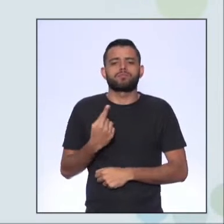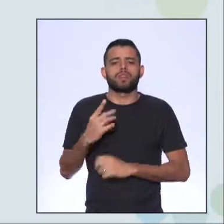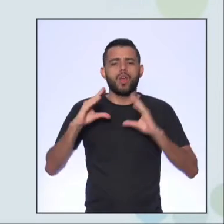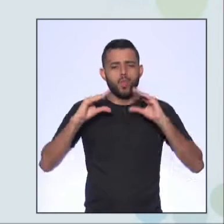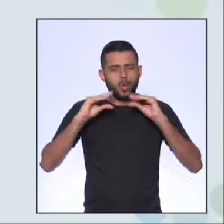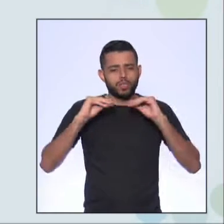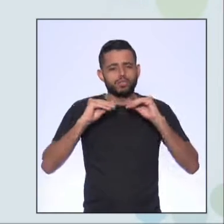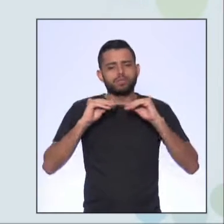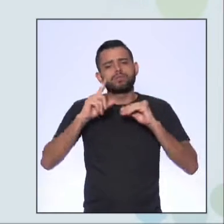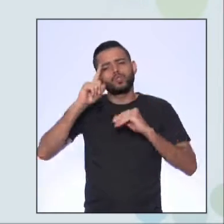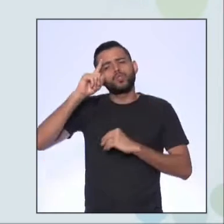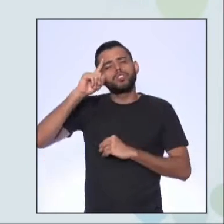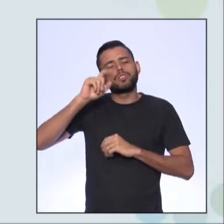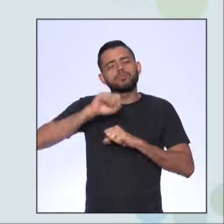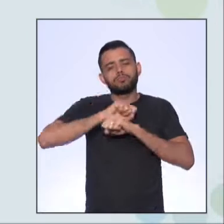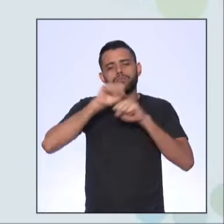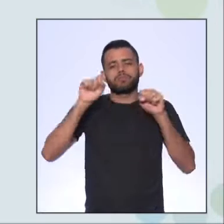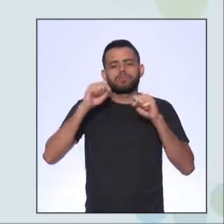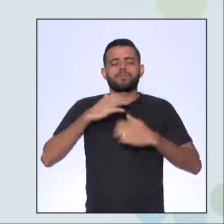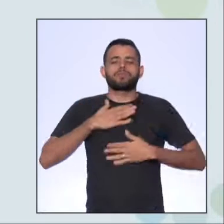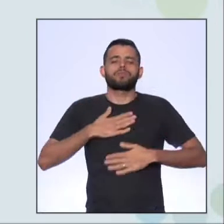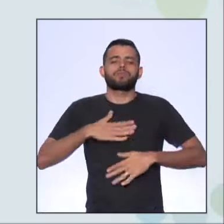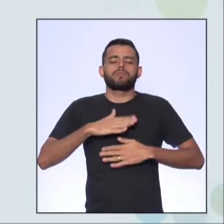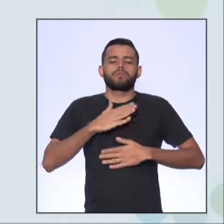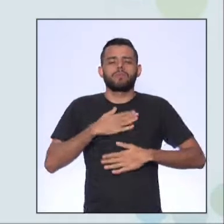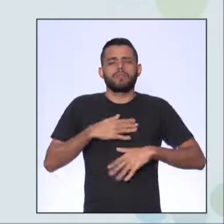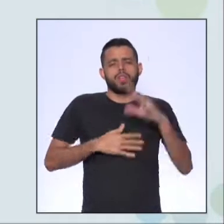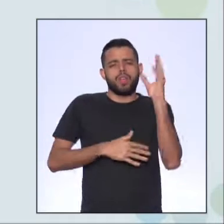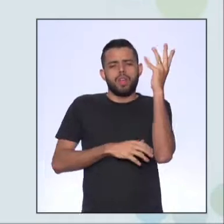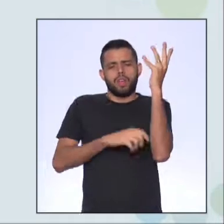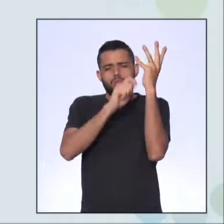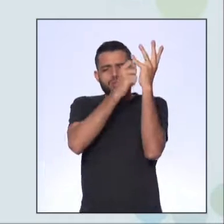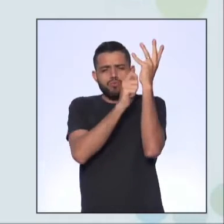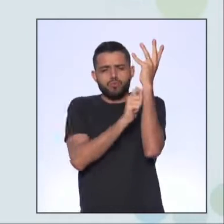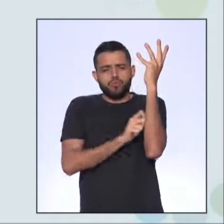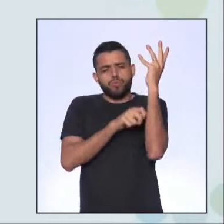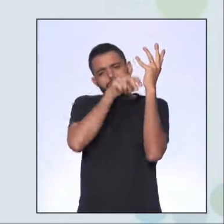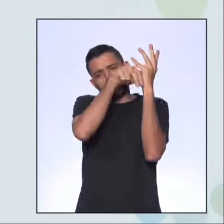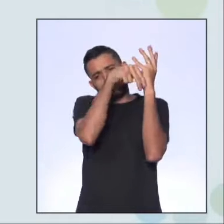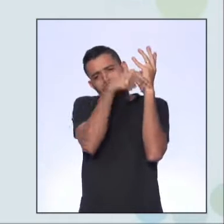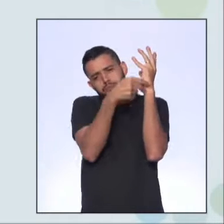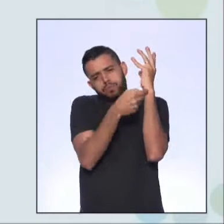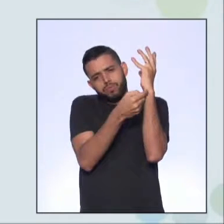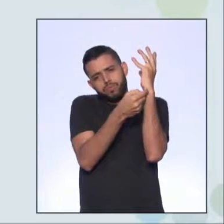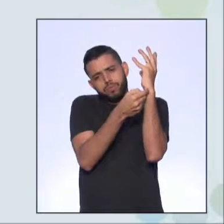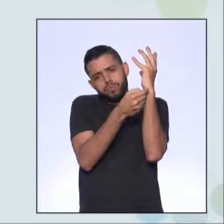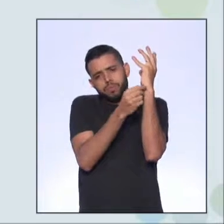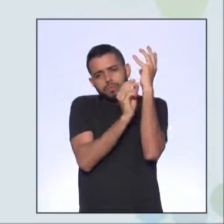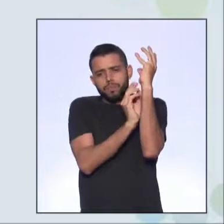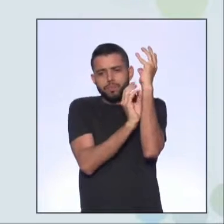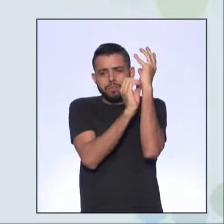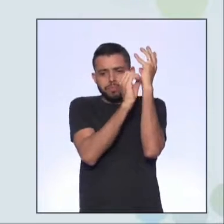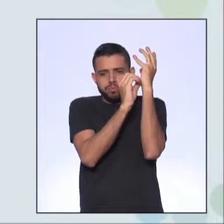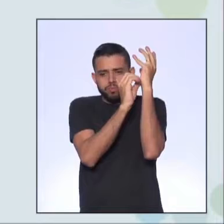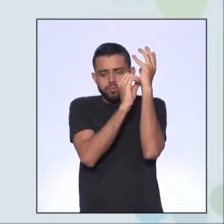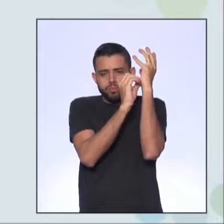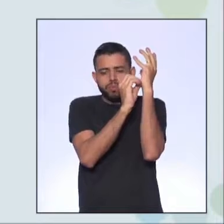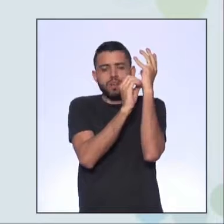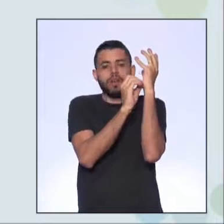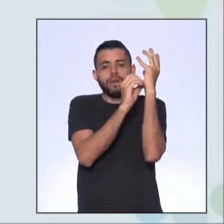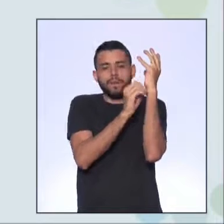repousando, geralmente em um emaranhado de cipós, com o corpo curvado de tal maneira que forma uma bola. Quando em